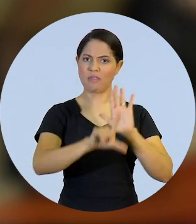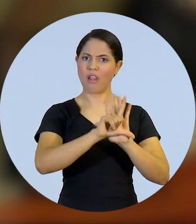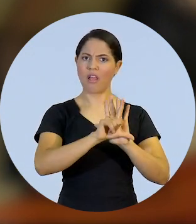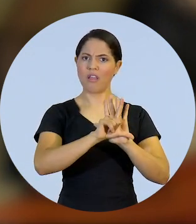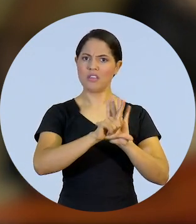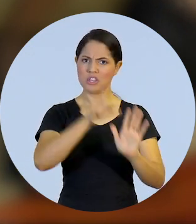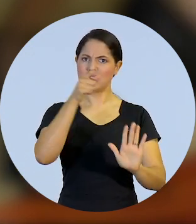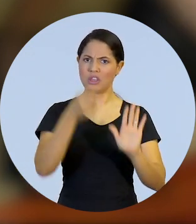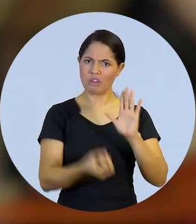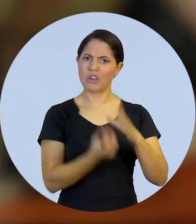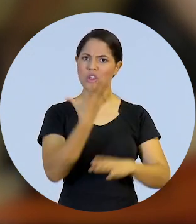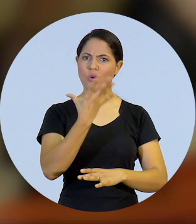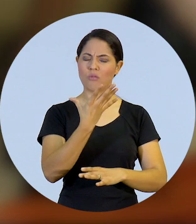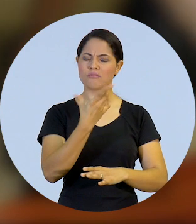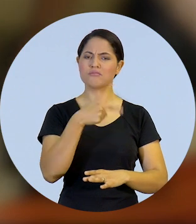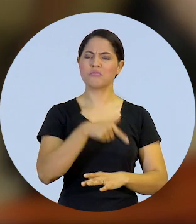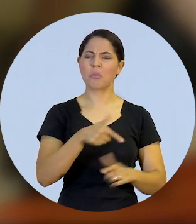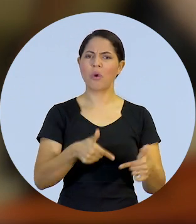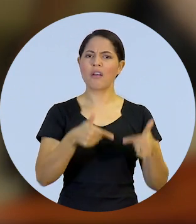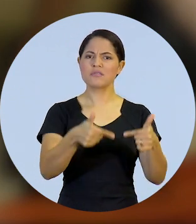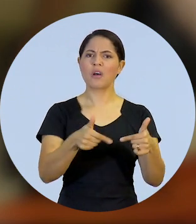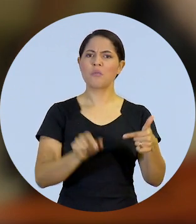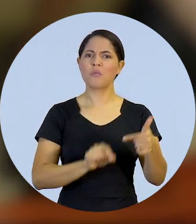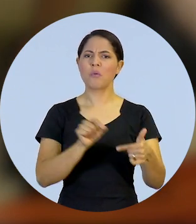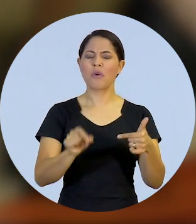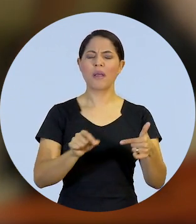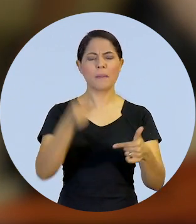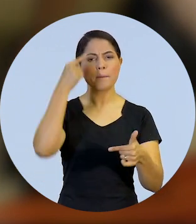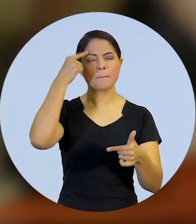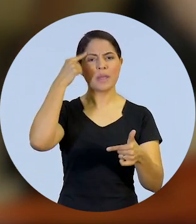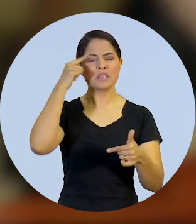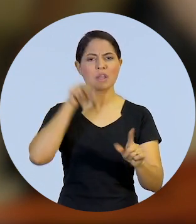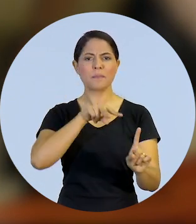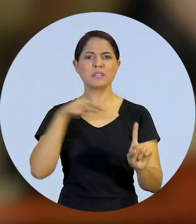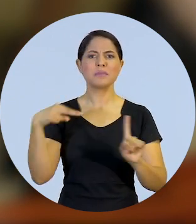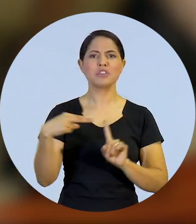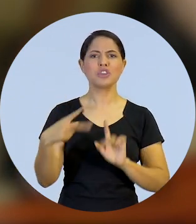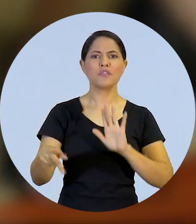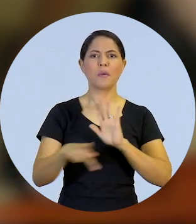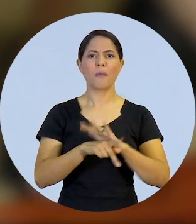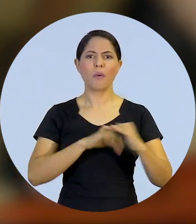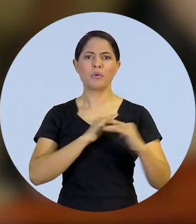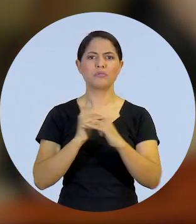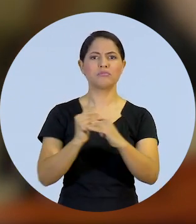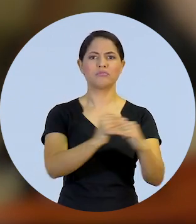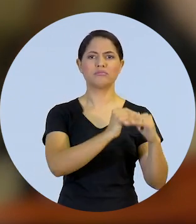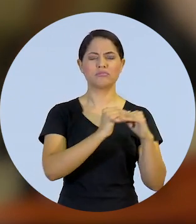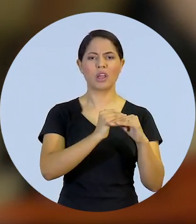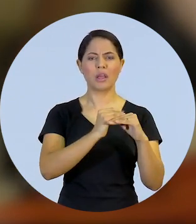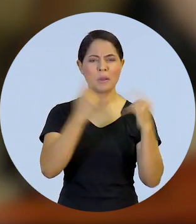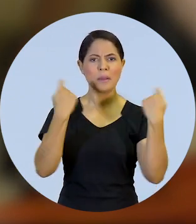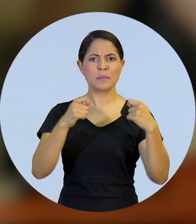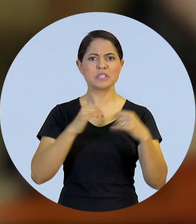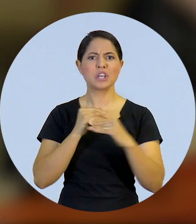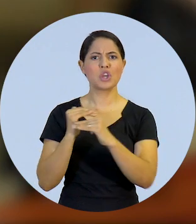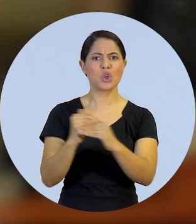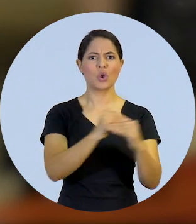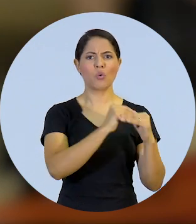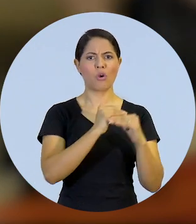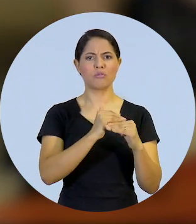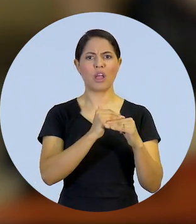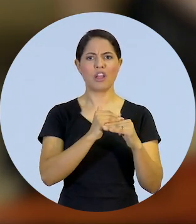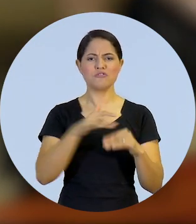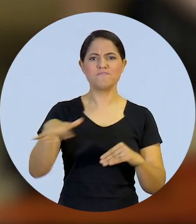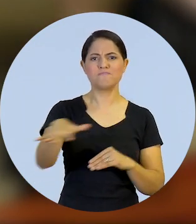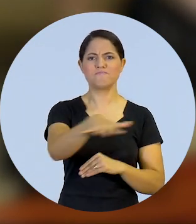aplicador da norma, ele exige do legislador que, de fato, se pense a perspectiva da isonomia no que se refere a garantir